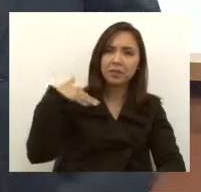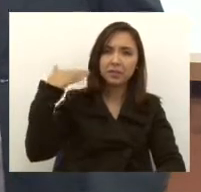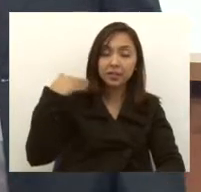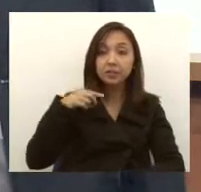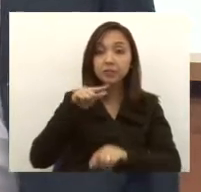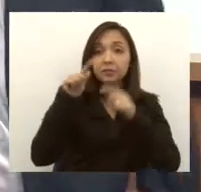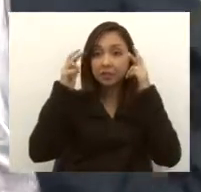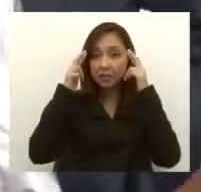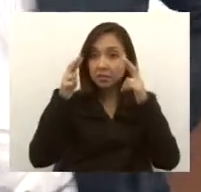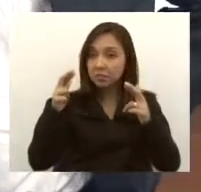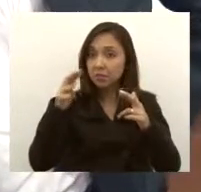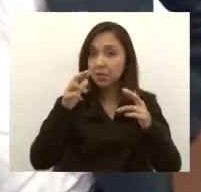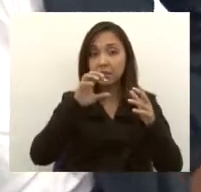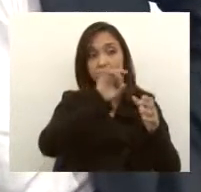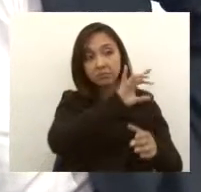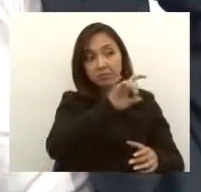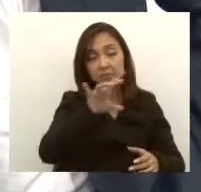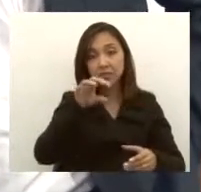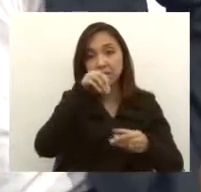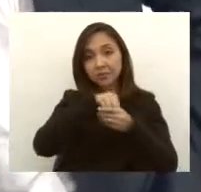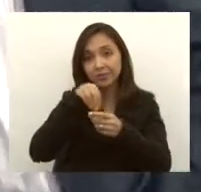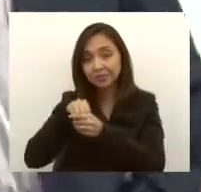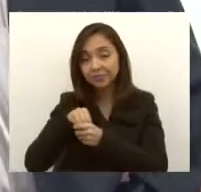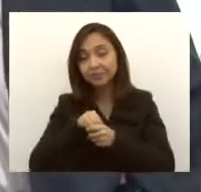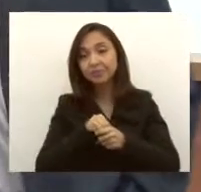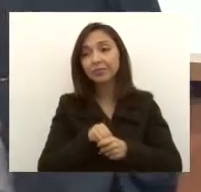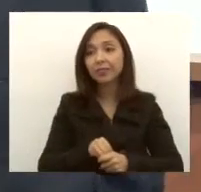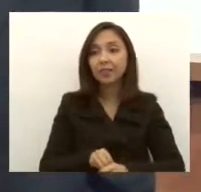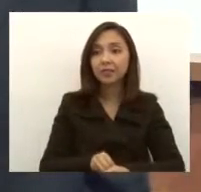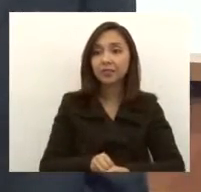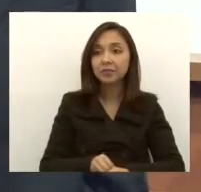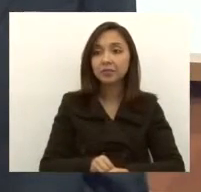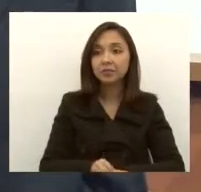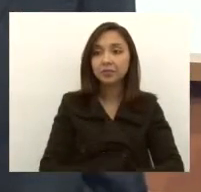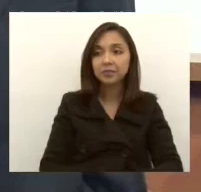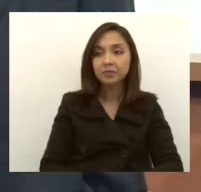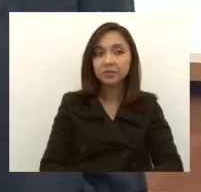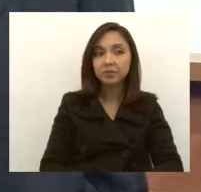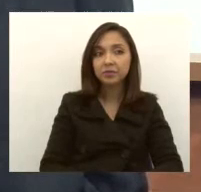os eleitores, o Ceará era presidente da